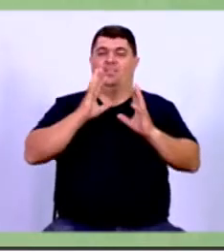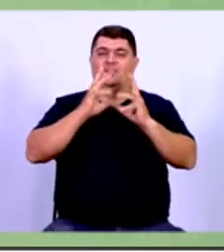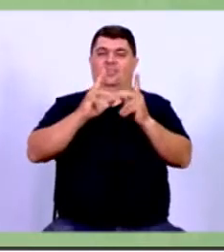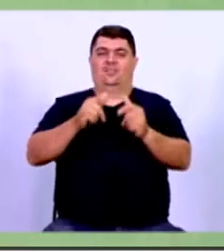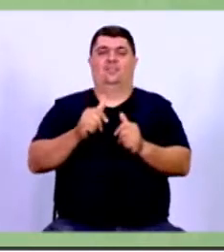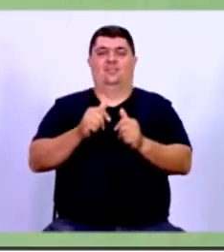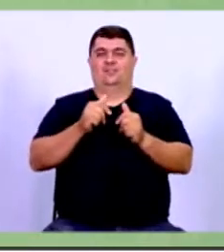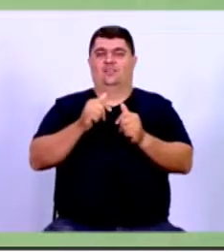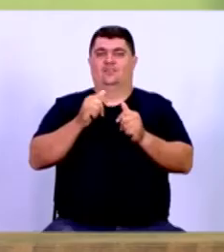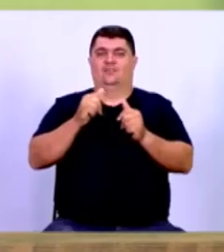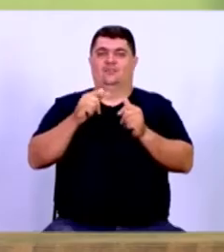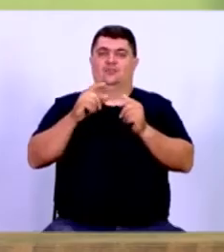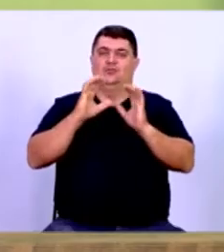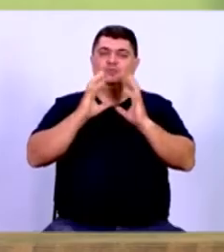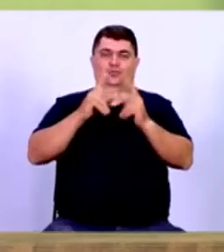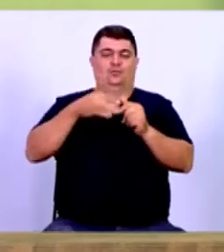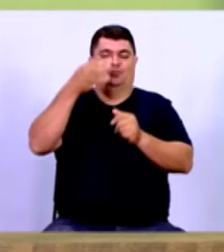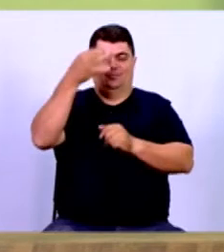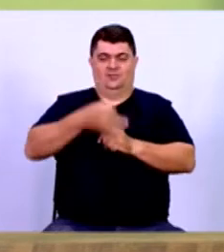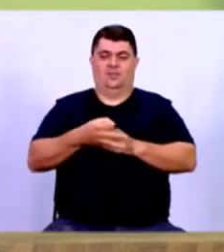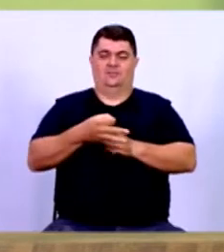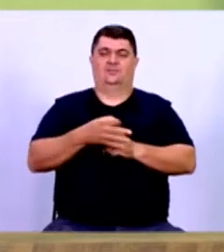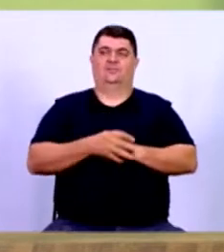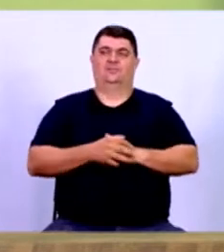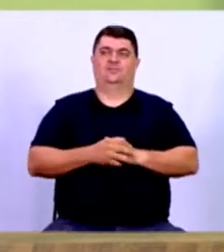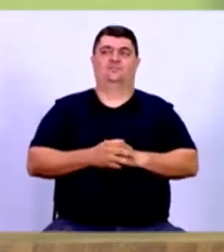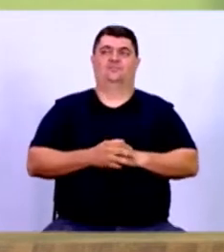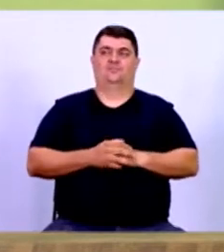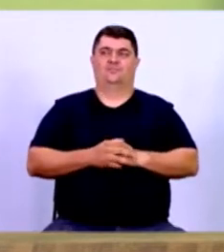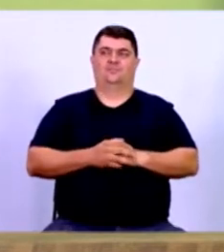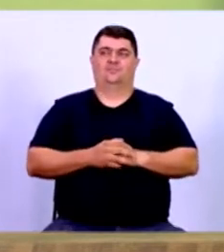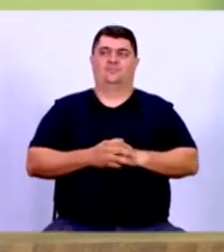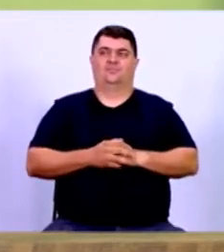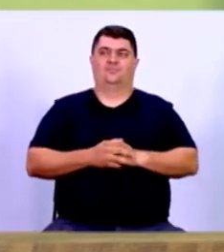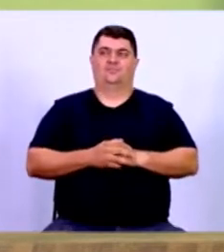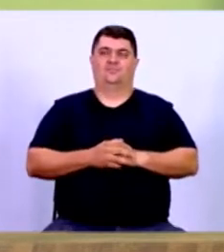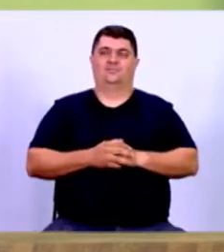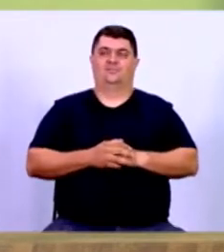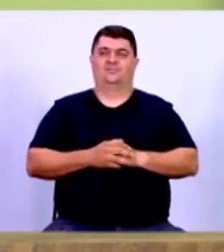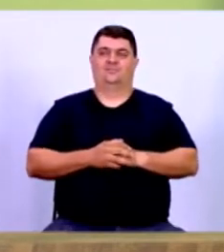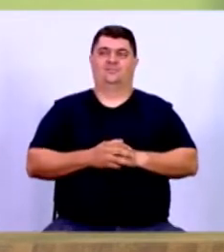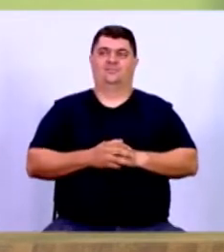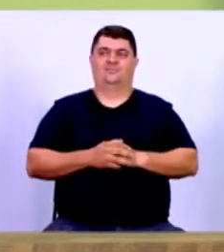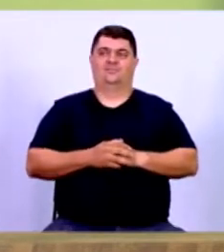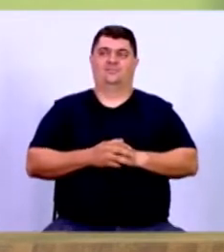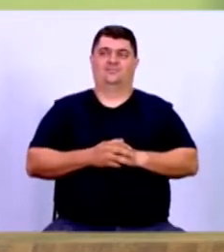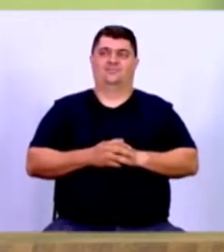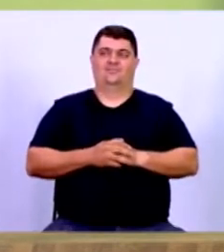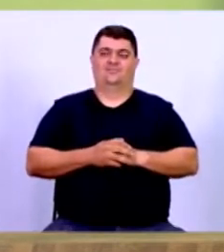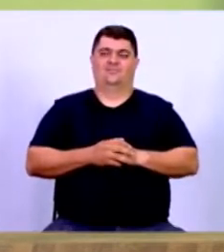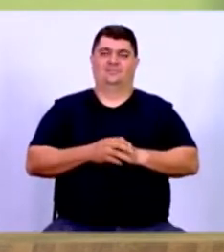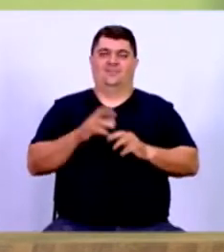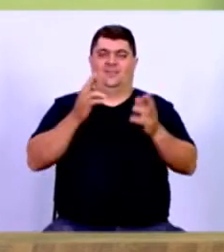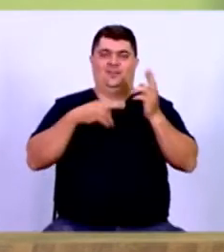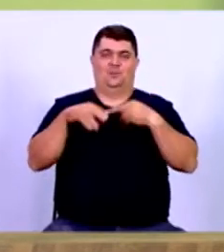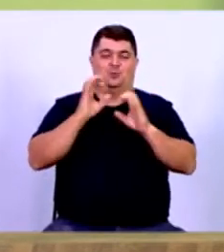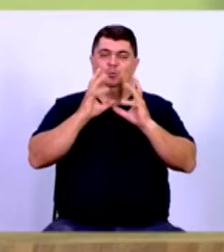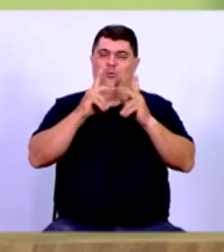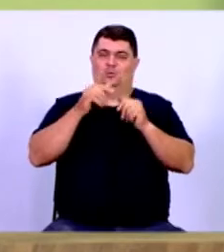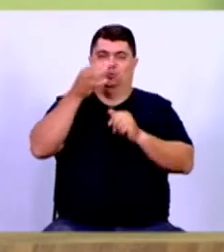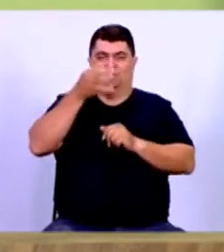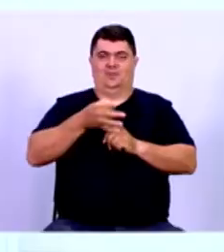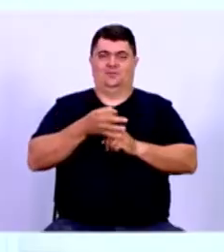fizeram as suas contribuições, todo mundo, 100% da população, respondeu que sim,